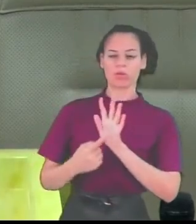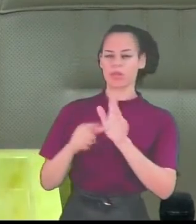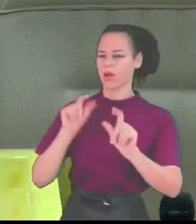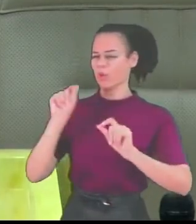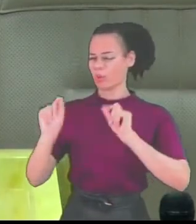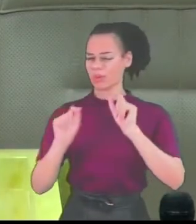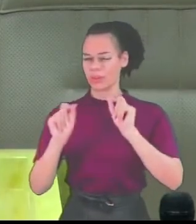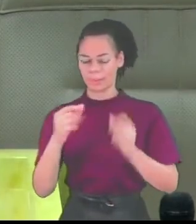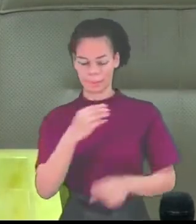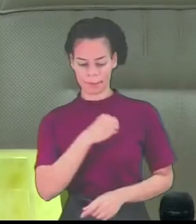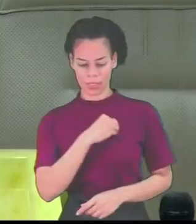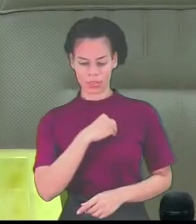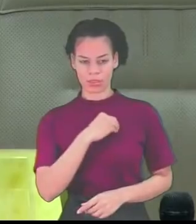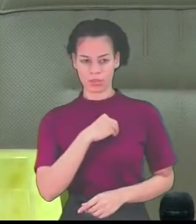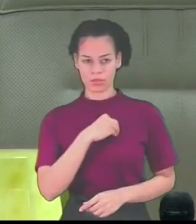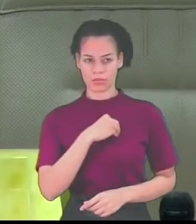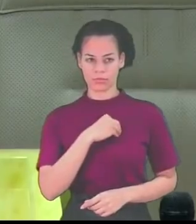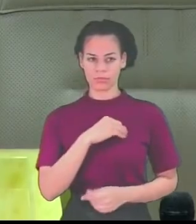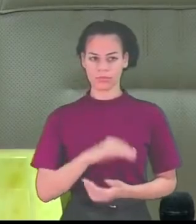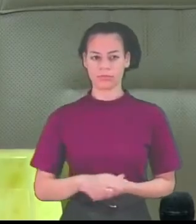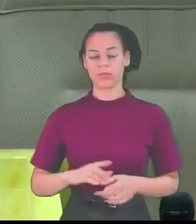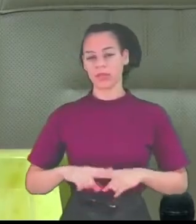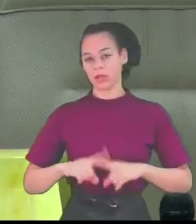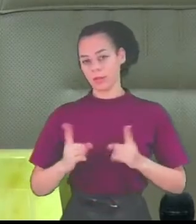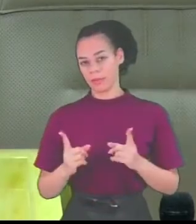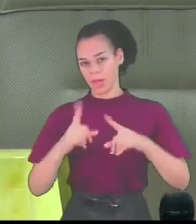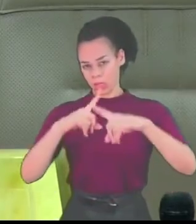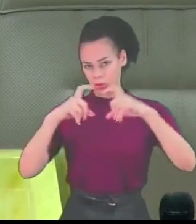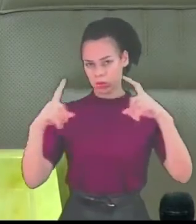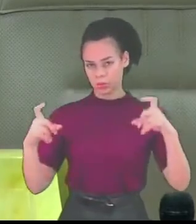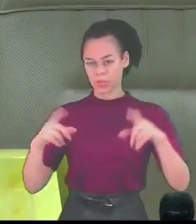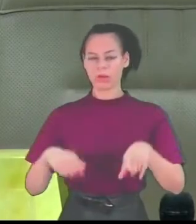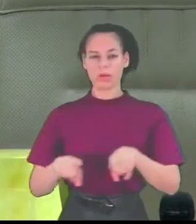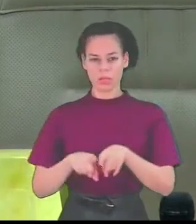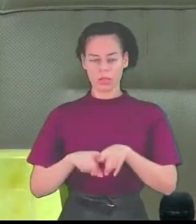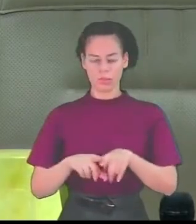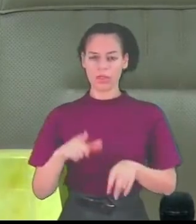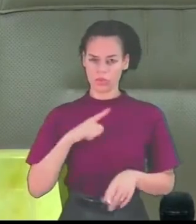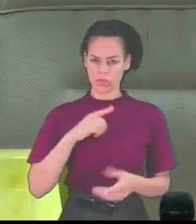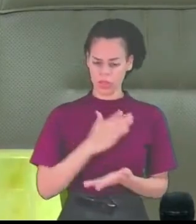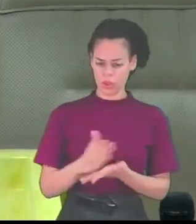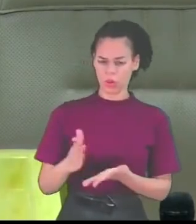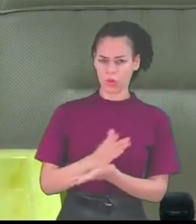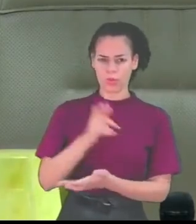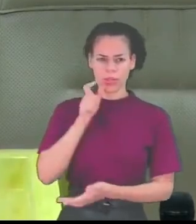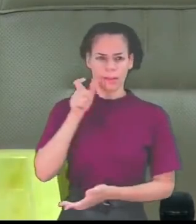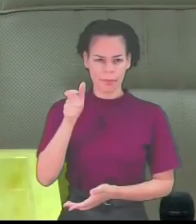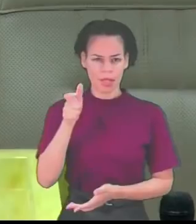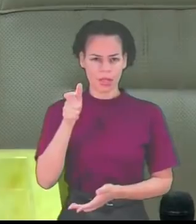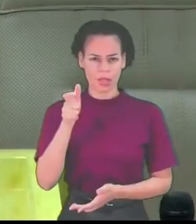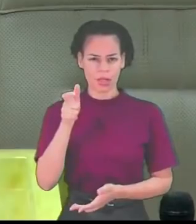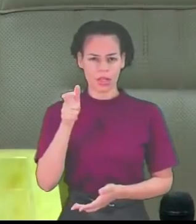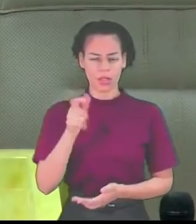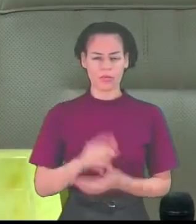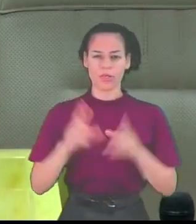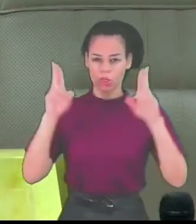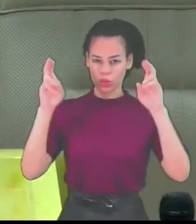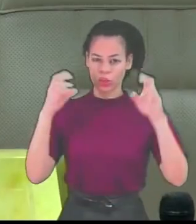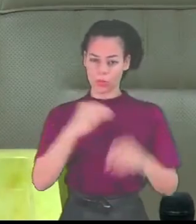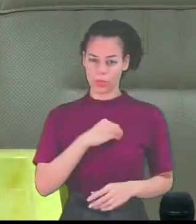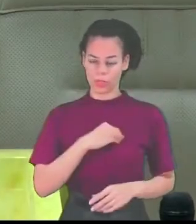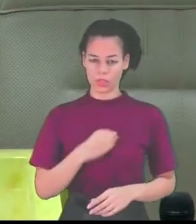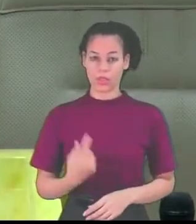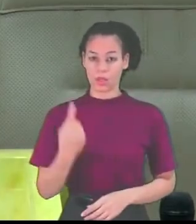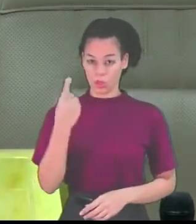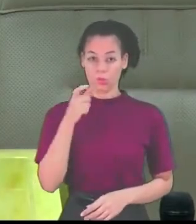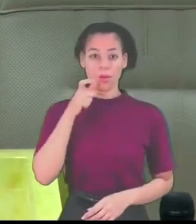que é pecado É mas o Hebreus Hebreus também tem algumas palavras para pecado bom e uma